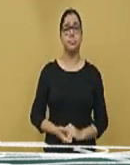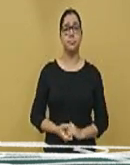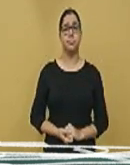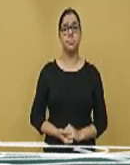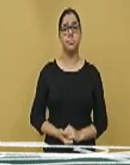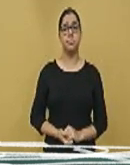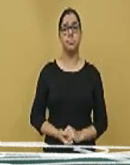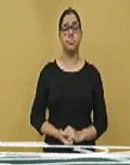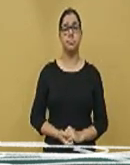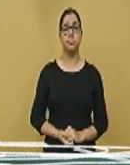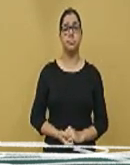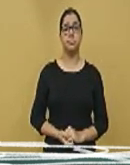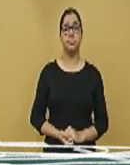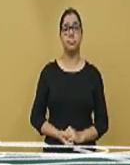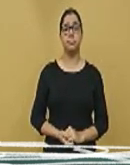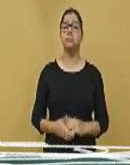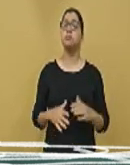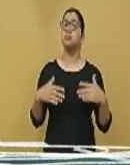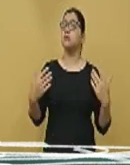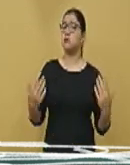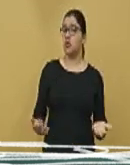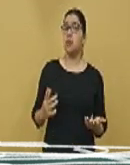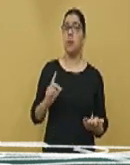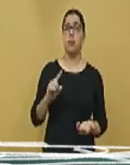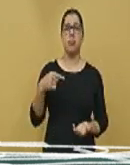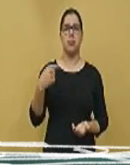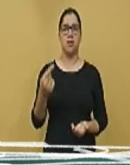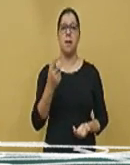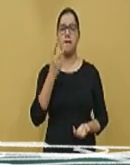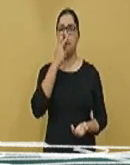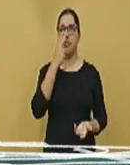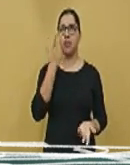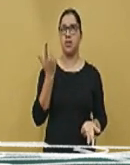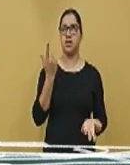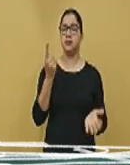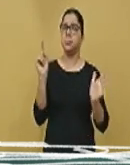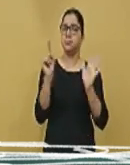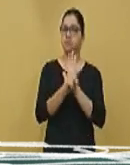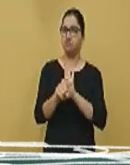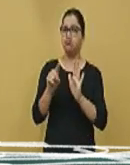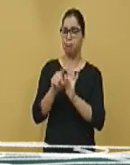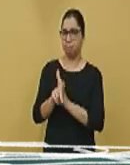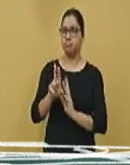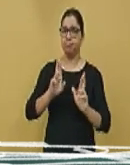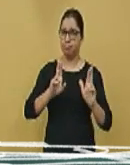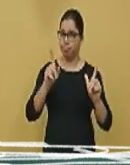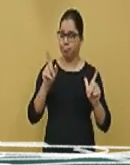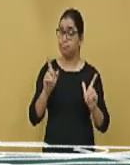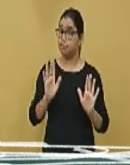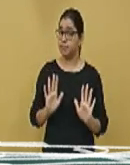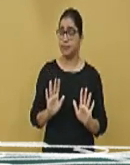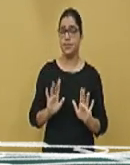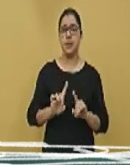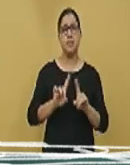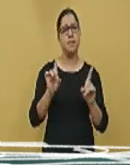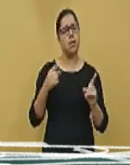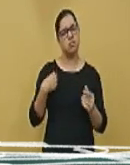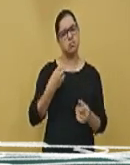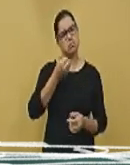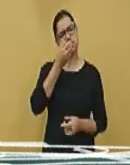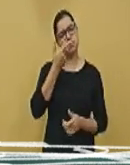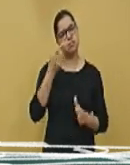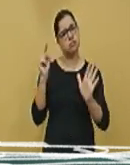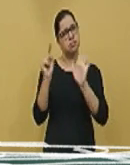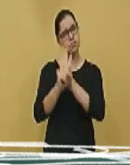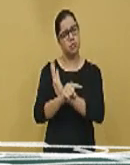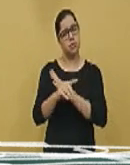Bom, depois nós vamos poder ver nos vídeos que é uma pergunta diferente da outra que inicialmente foi feita. Mas é uma boa pergunta.